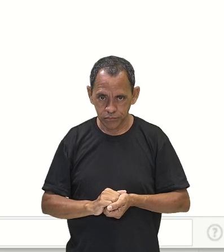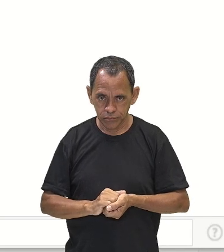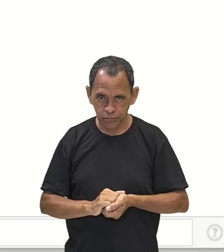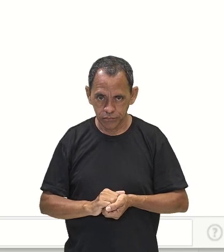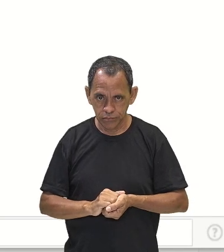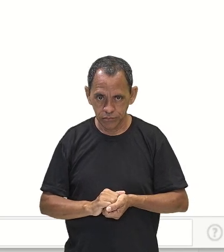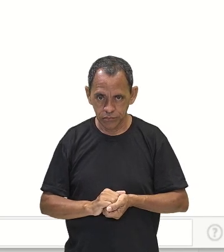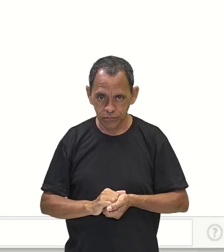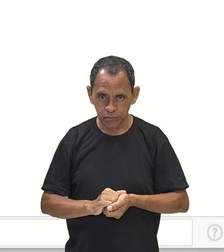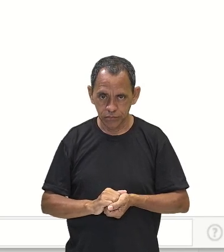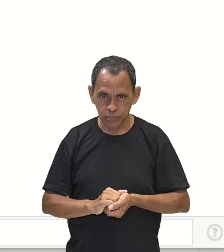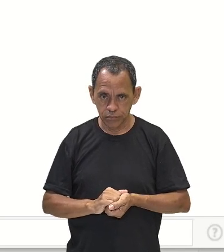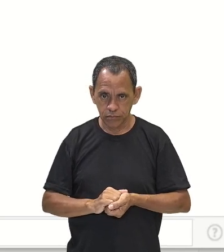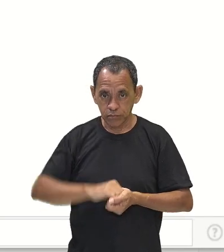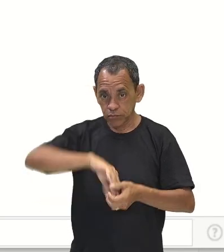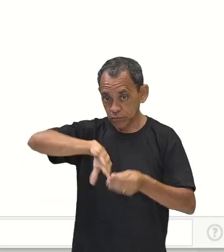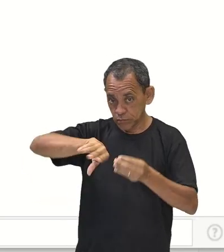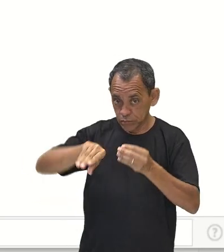inseridas, né,